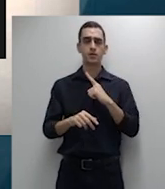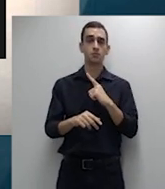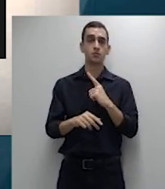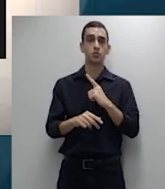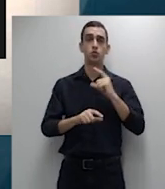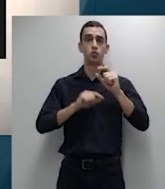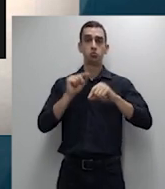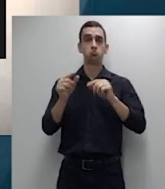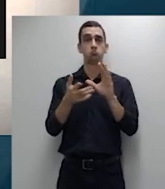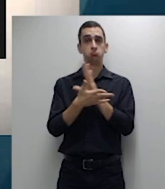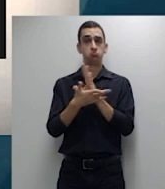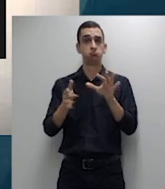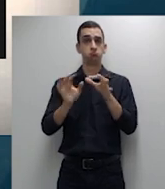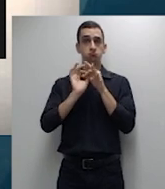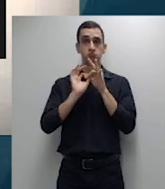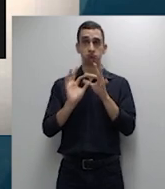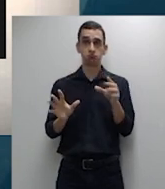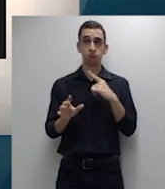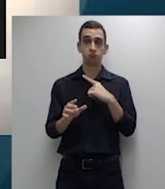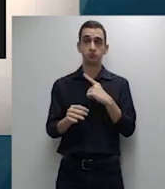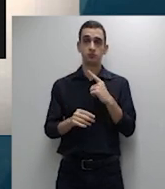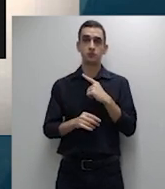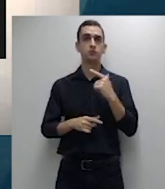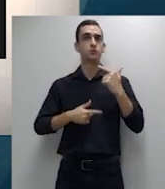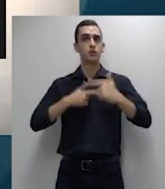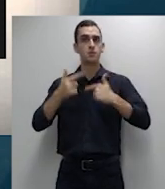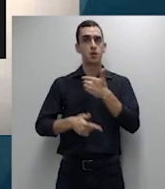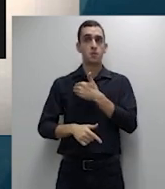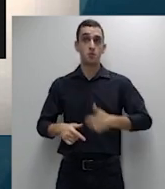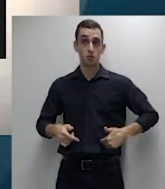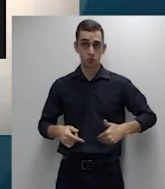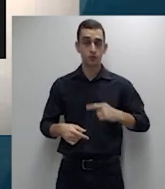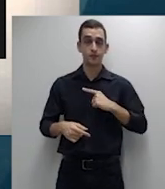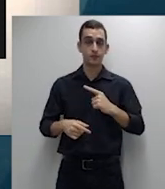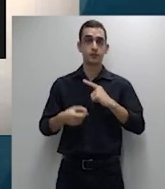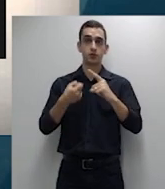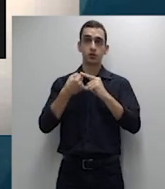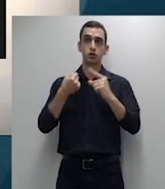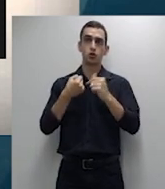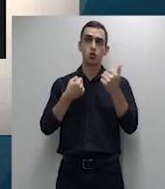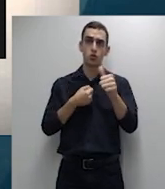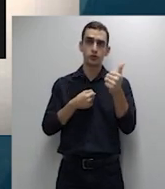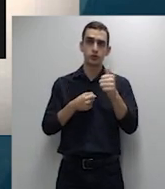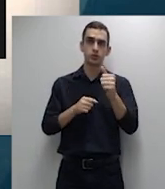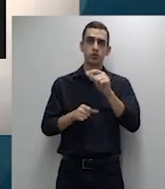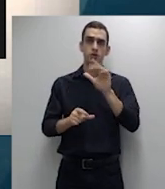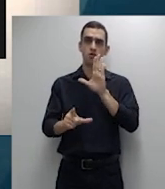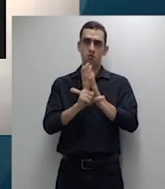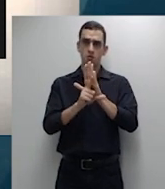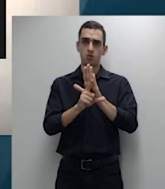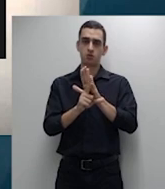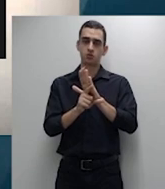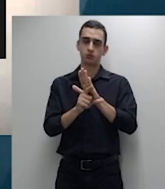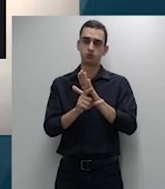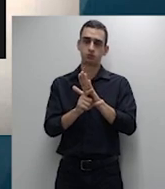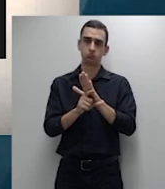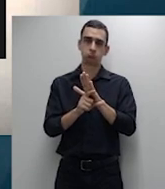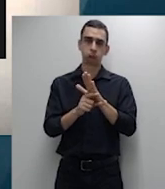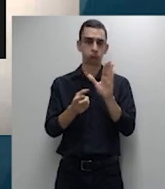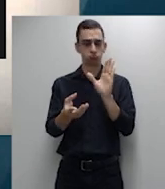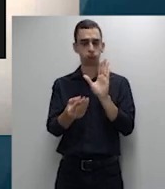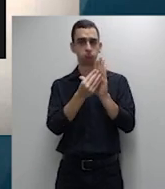autoriza a concessionária de serviço público a base no artigo 11 da lei 8987/95